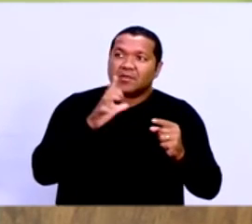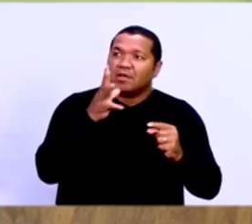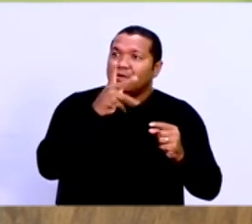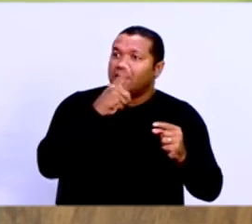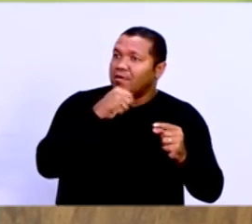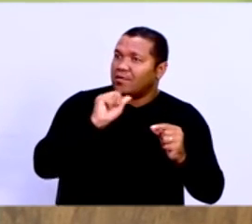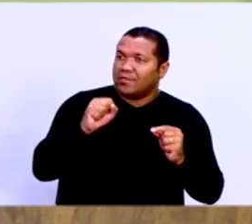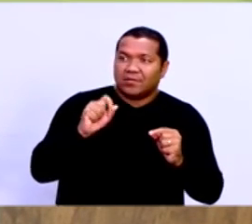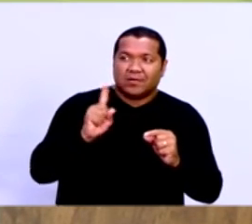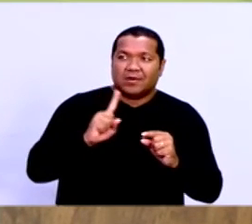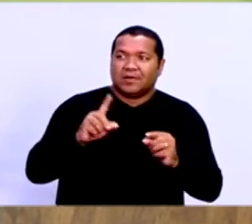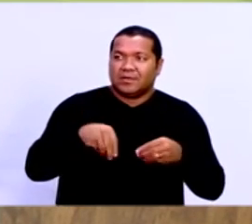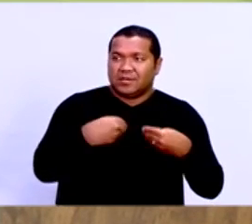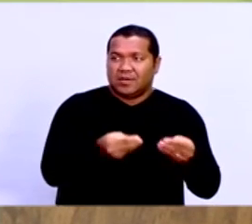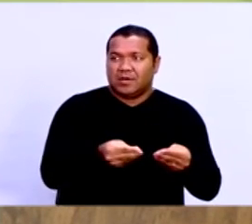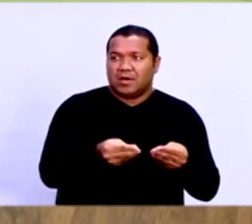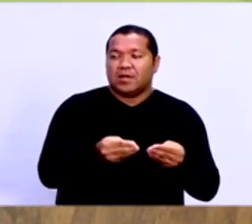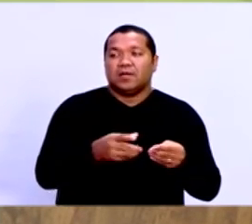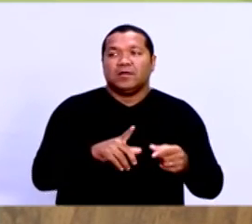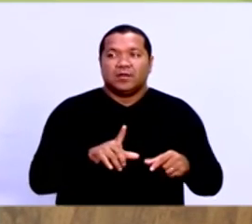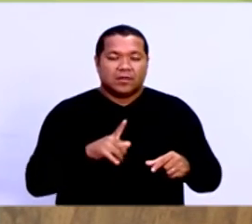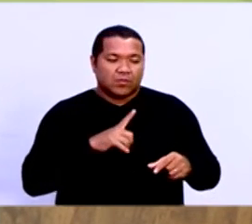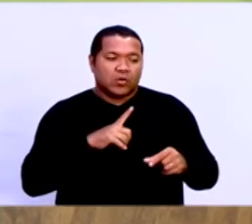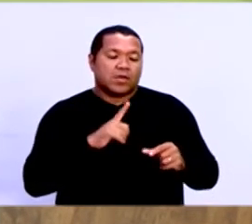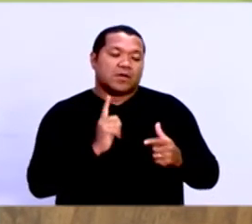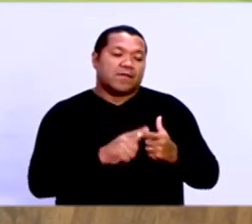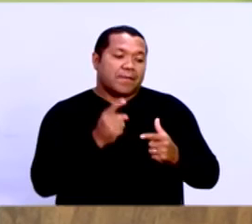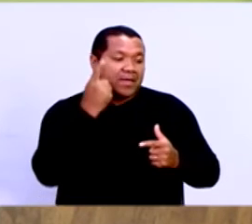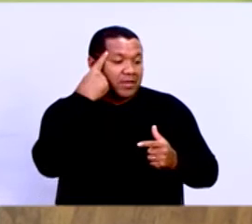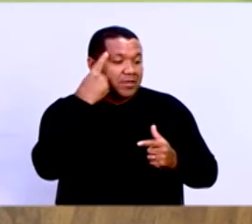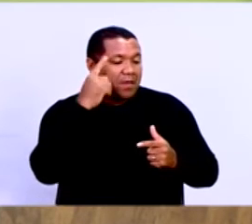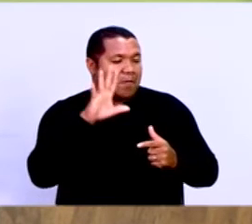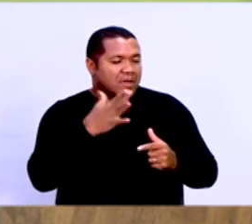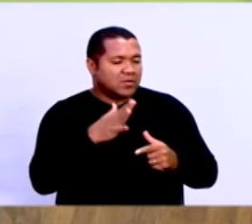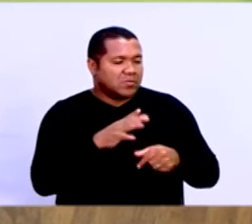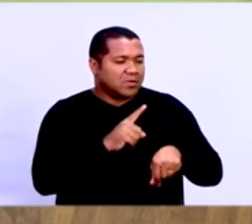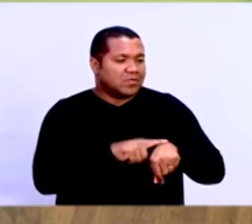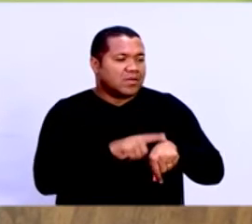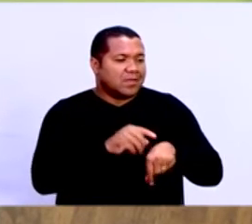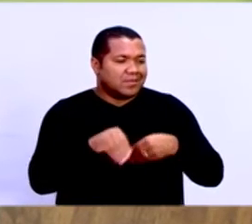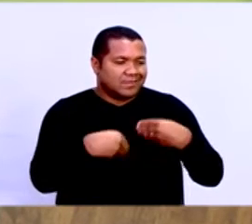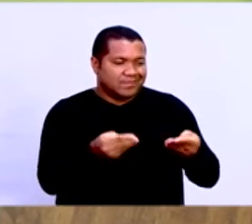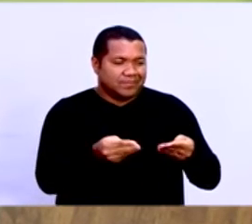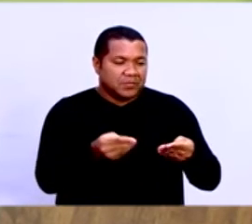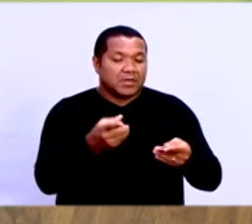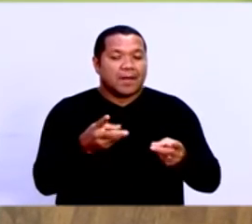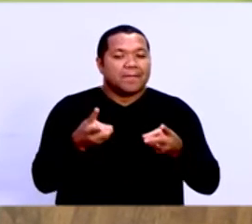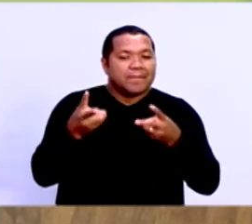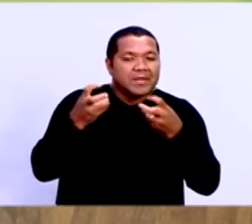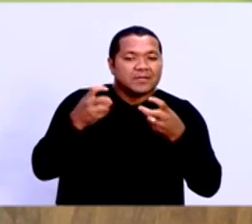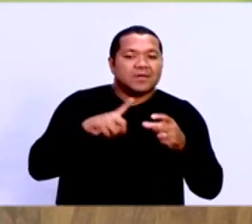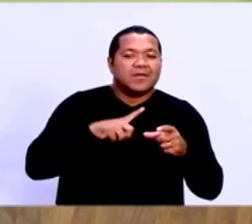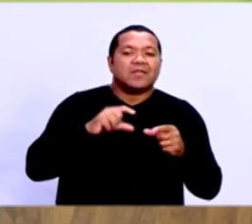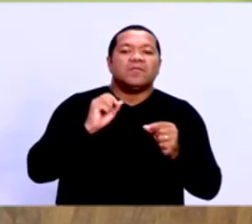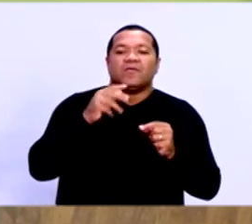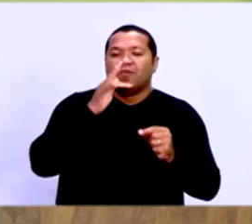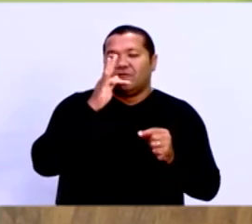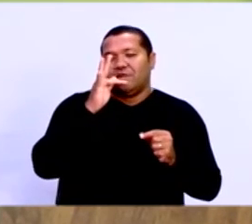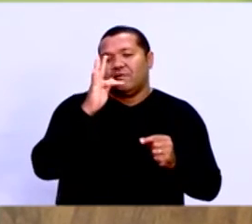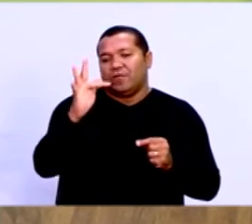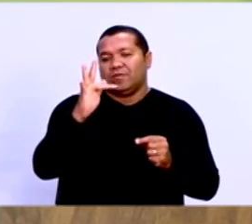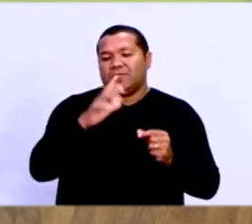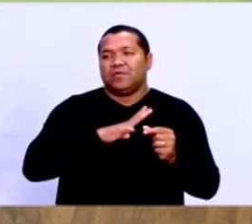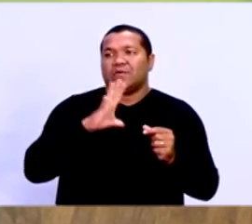vai determinar mais ou menos sabendo que pode acontecer essas voltas nas fases do desenvolvimento do projeto